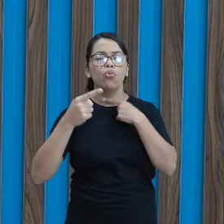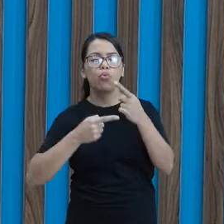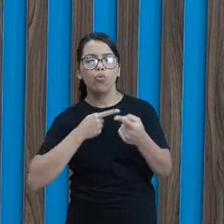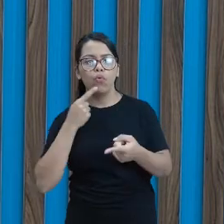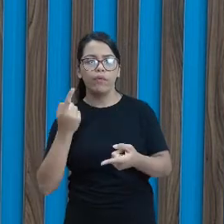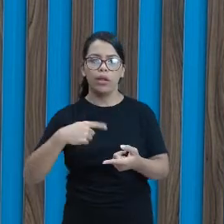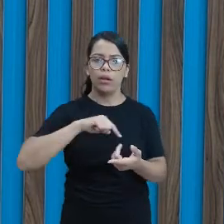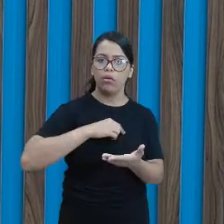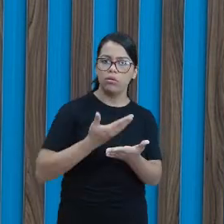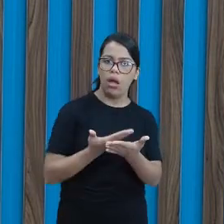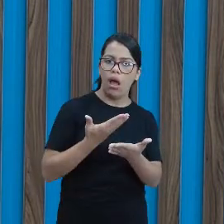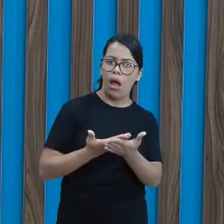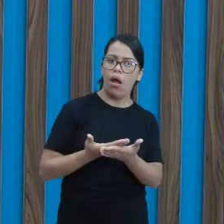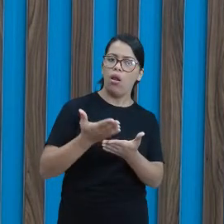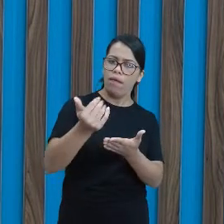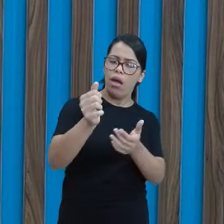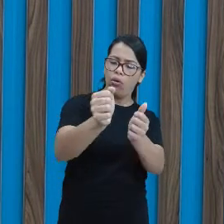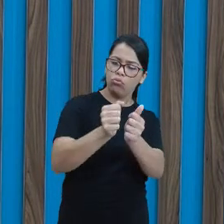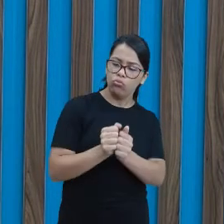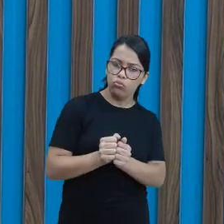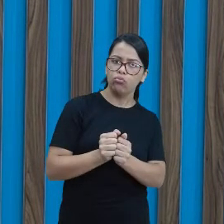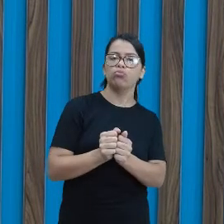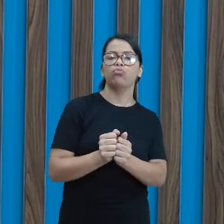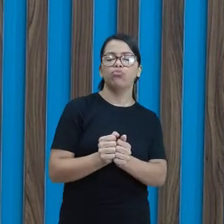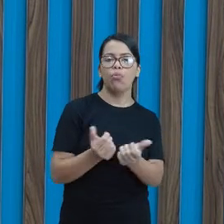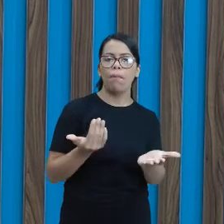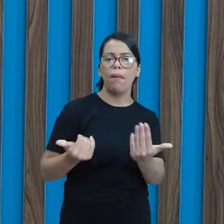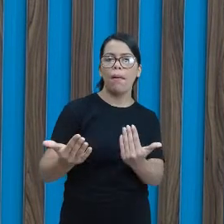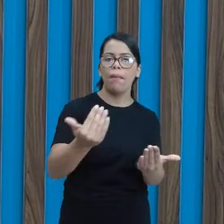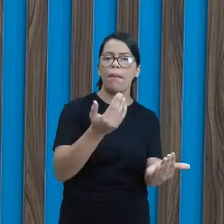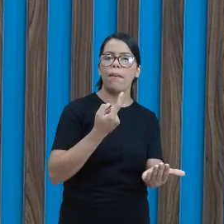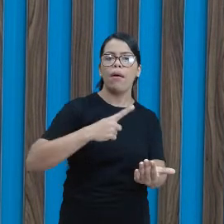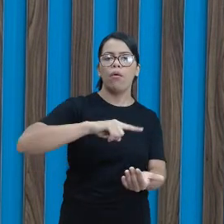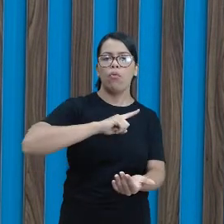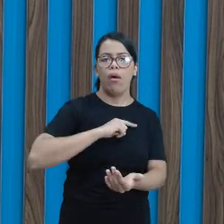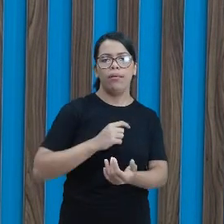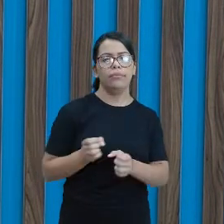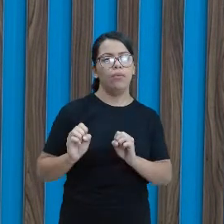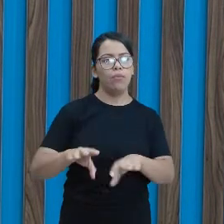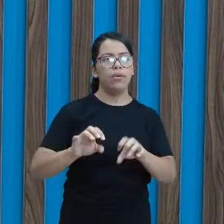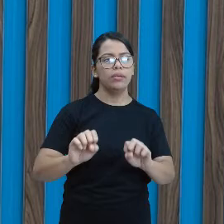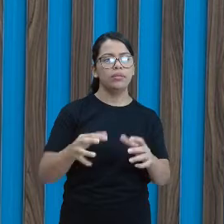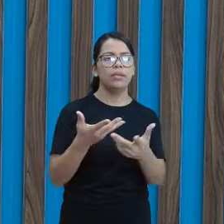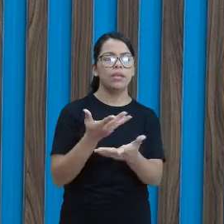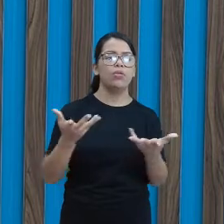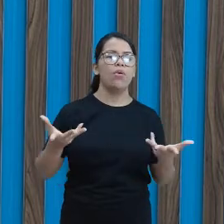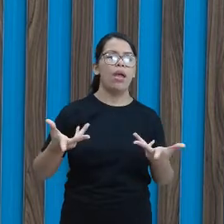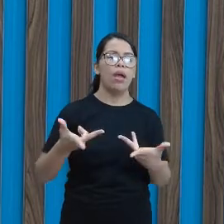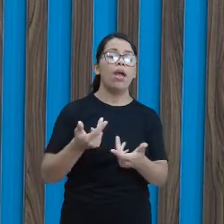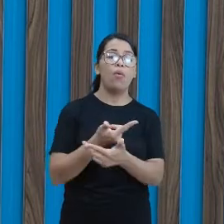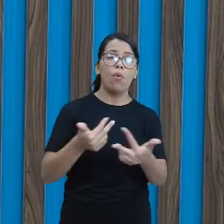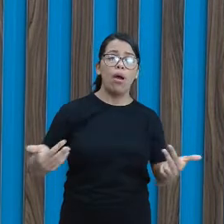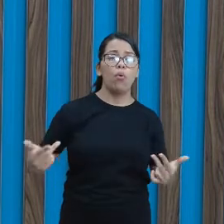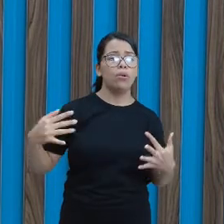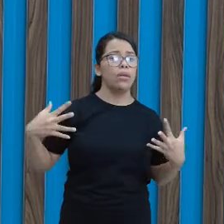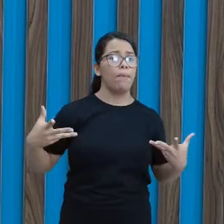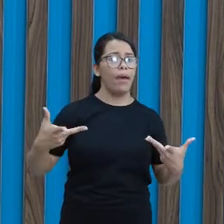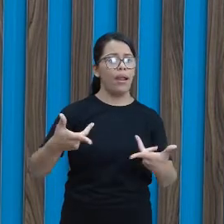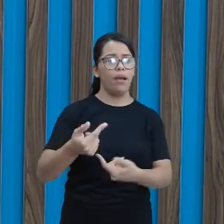converse conosco. E a aprendizagem, gente, o ensino é uma coisa maravilhosa, você não vai se